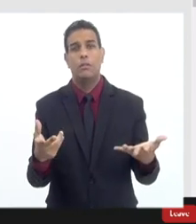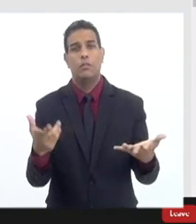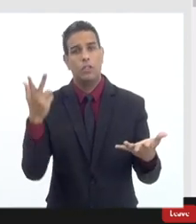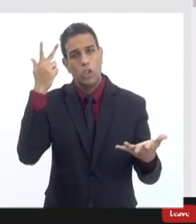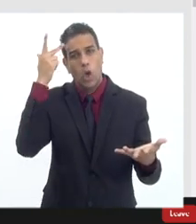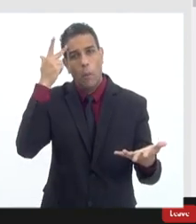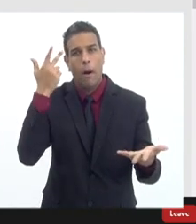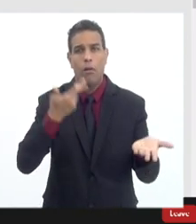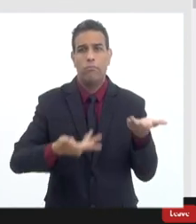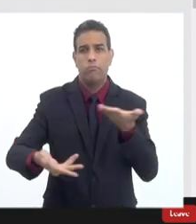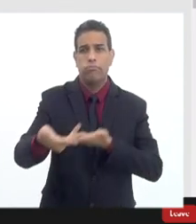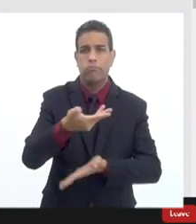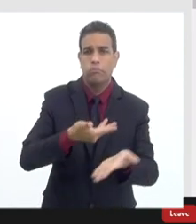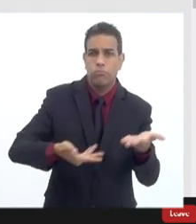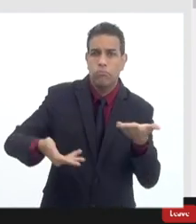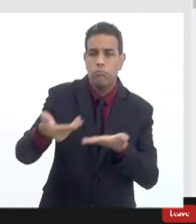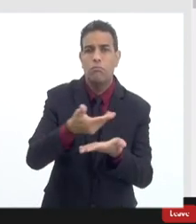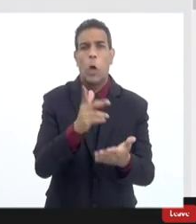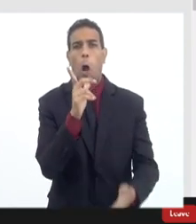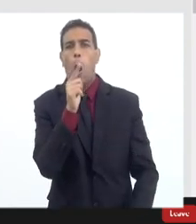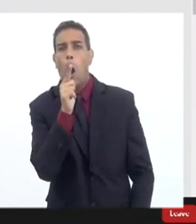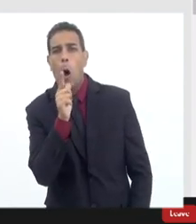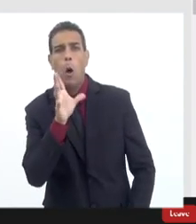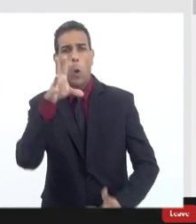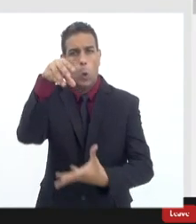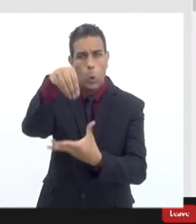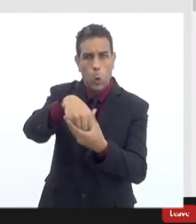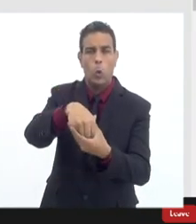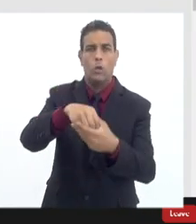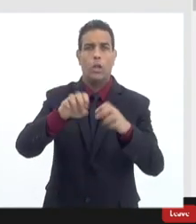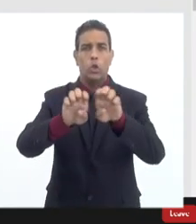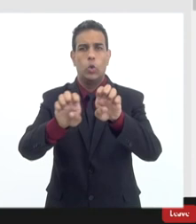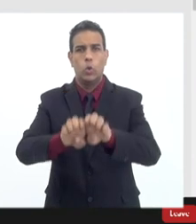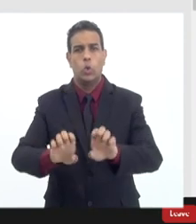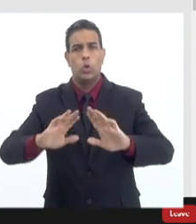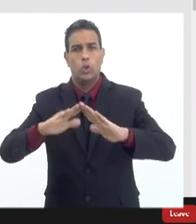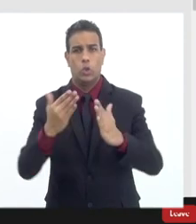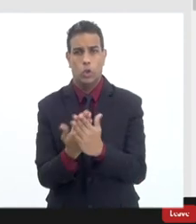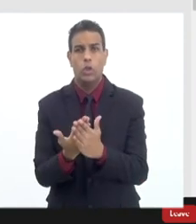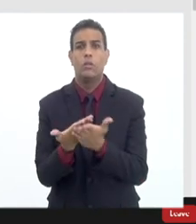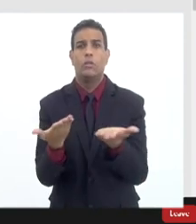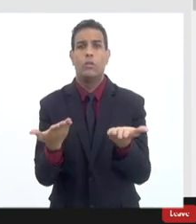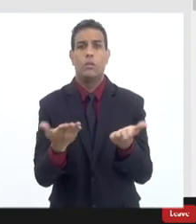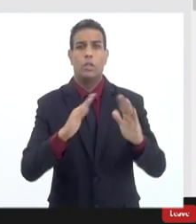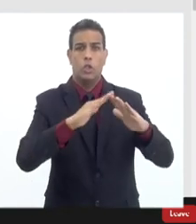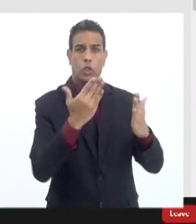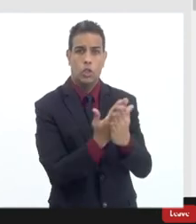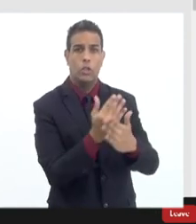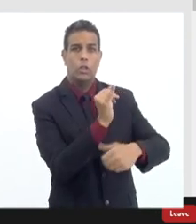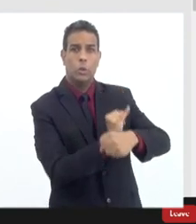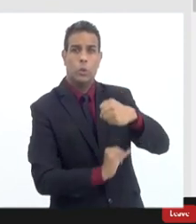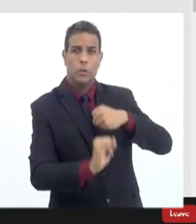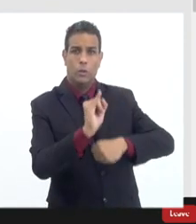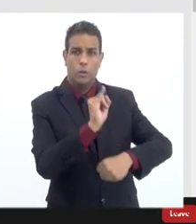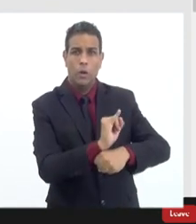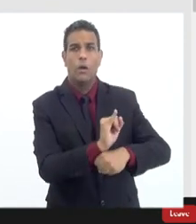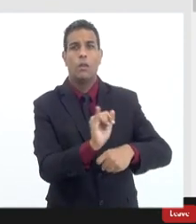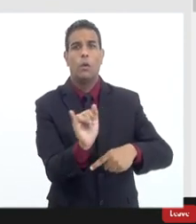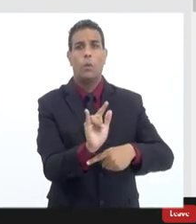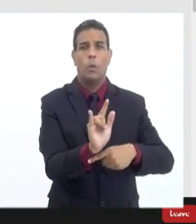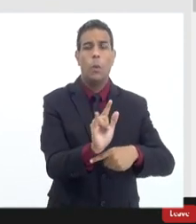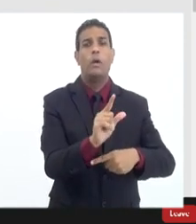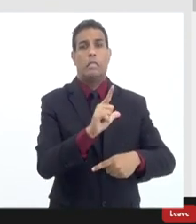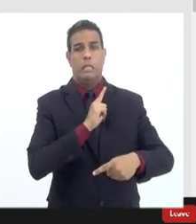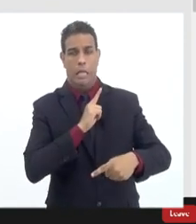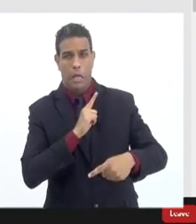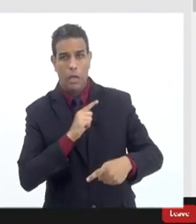né, de forma estruturada. A maior parte das escolas tem internet Wi-Fi funcionando.